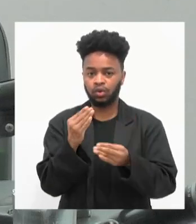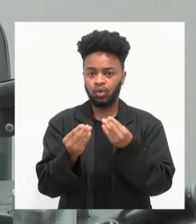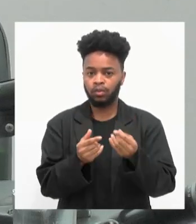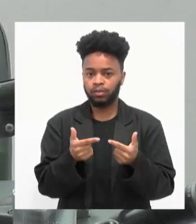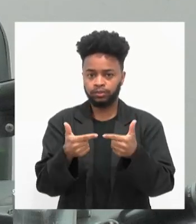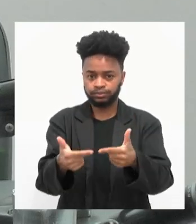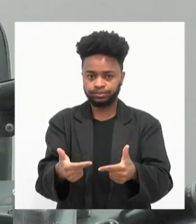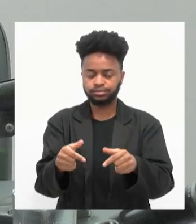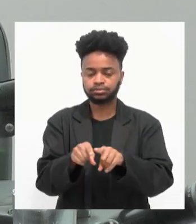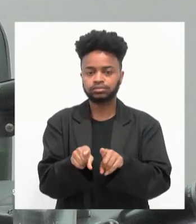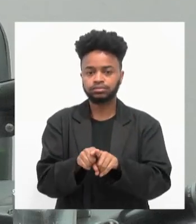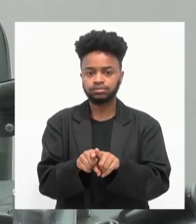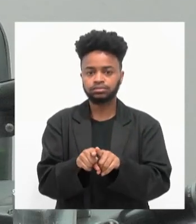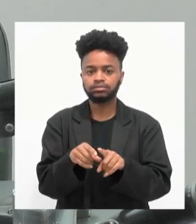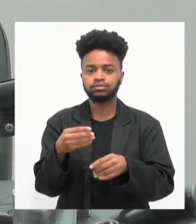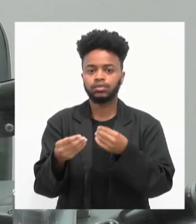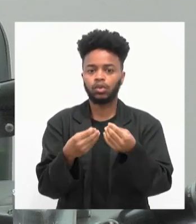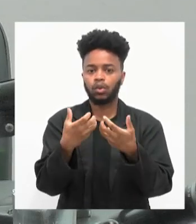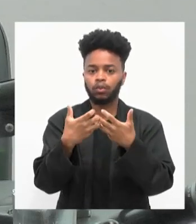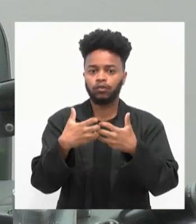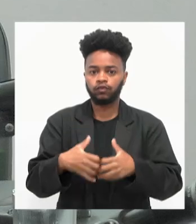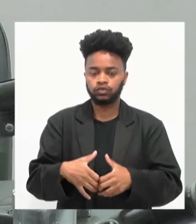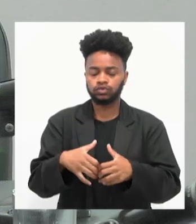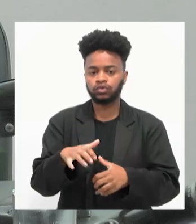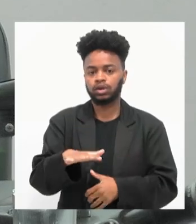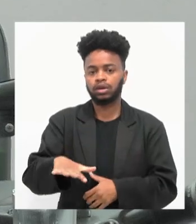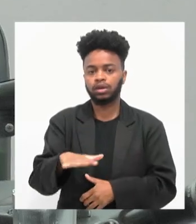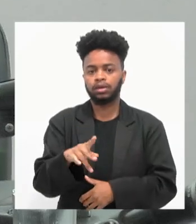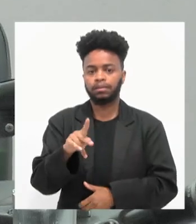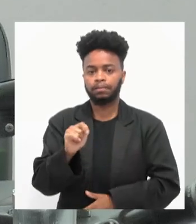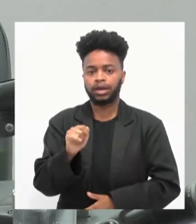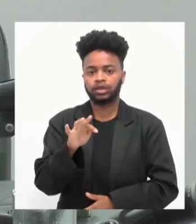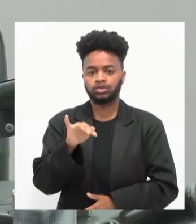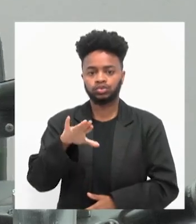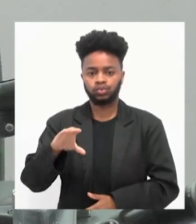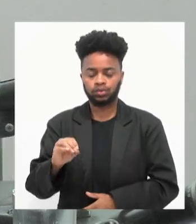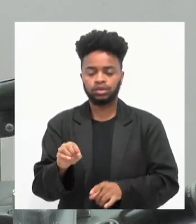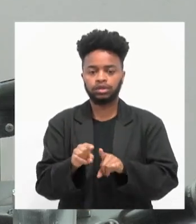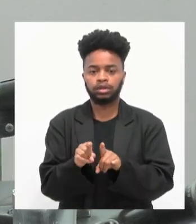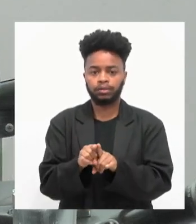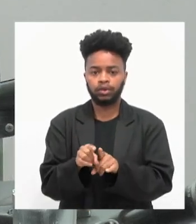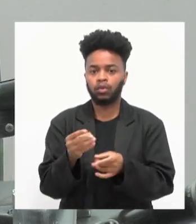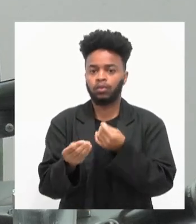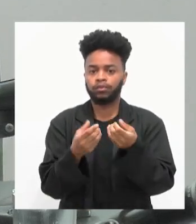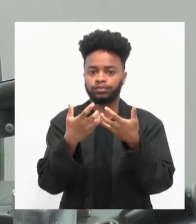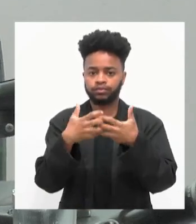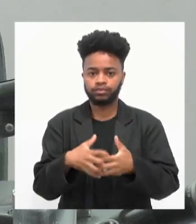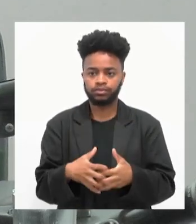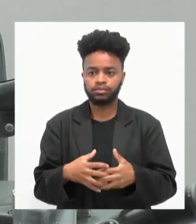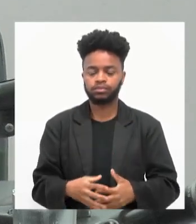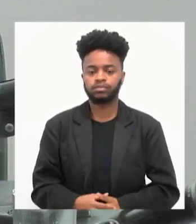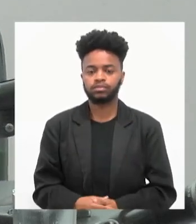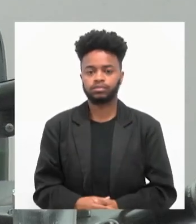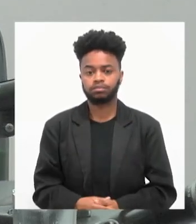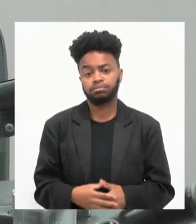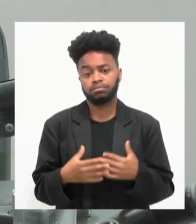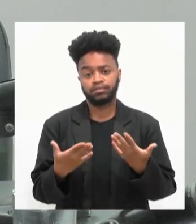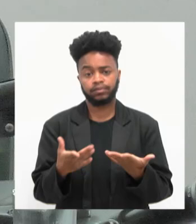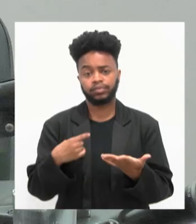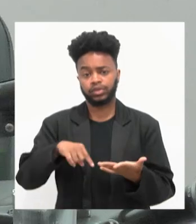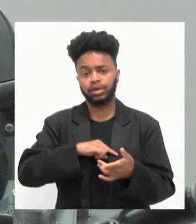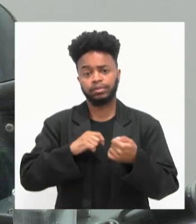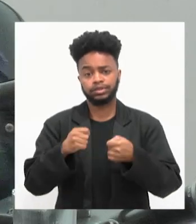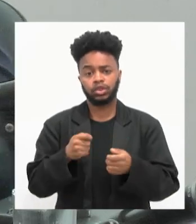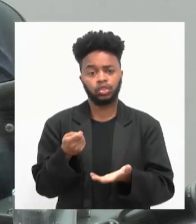ponta, mas do funcionamento dos pátios, dos estacionamentos, como vai ser a operação em si, e que a gente possa ser duro nesses